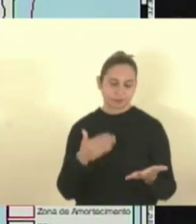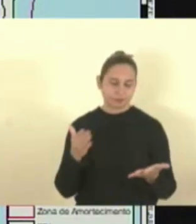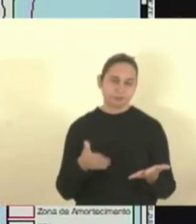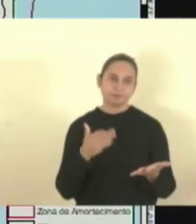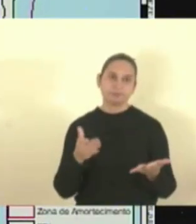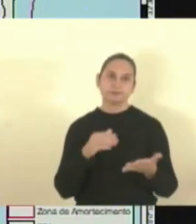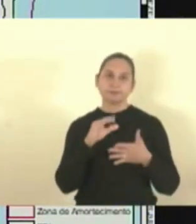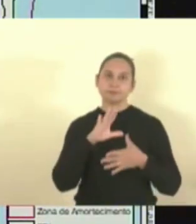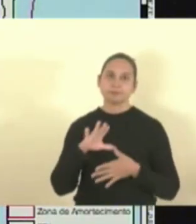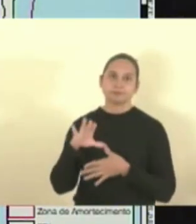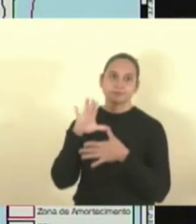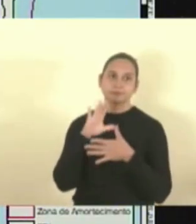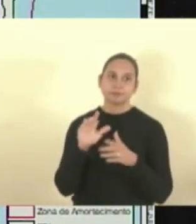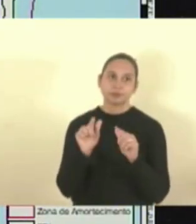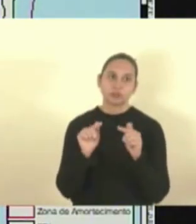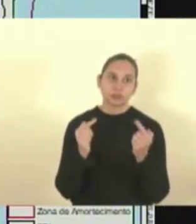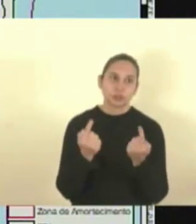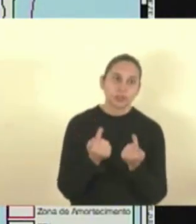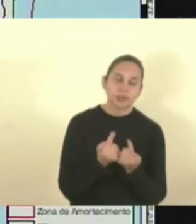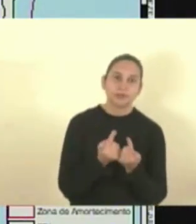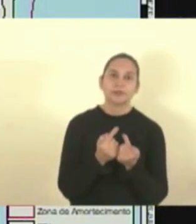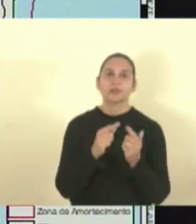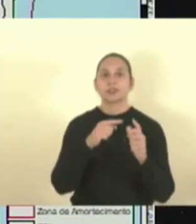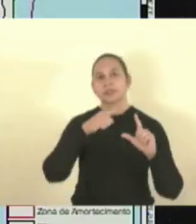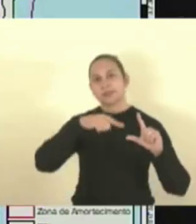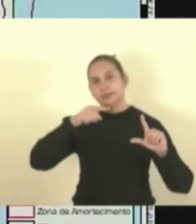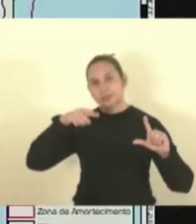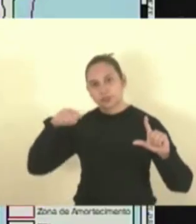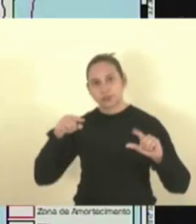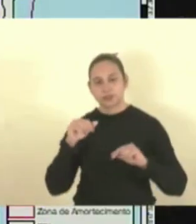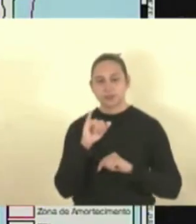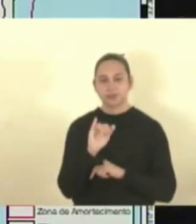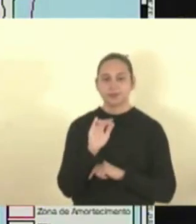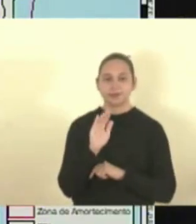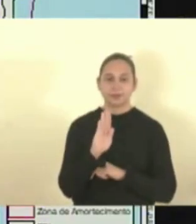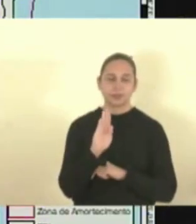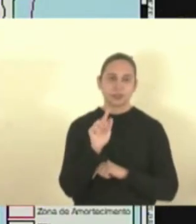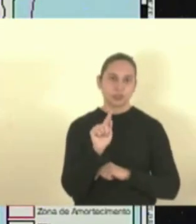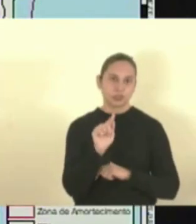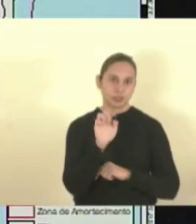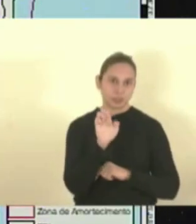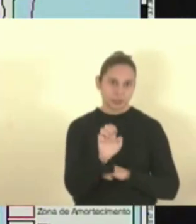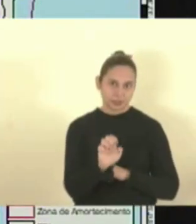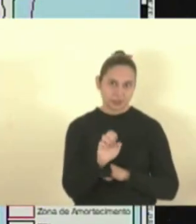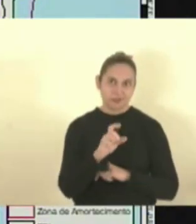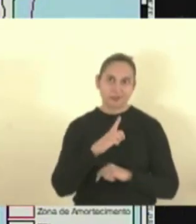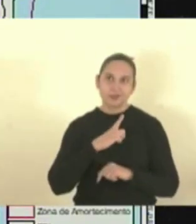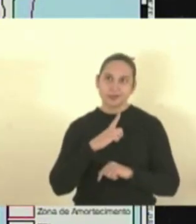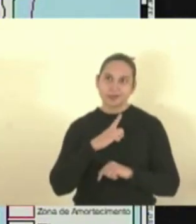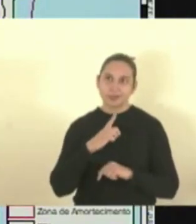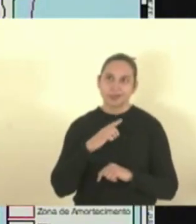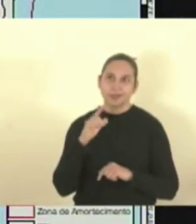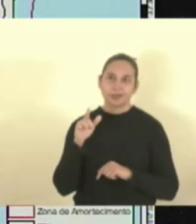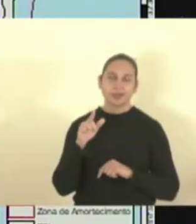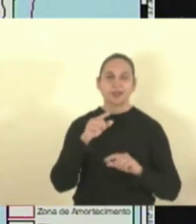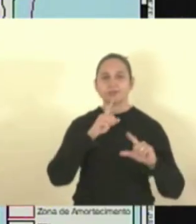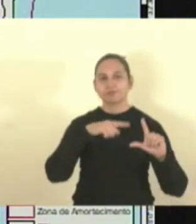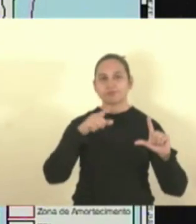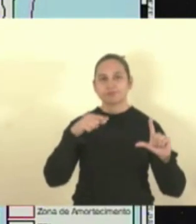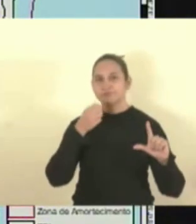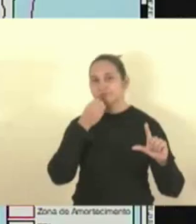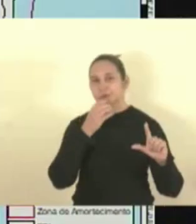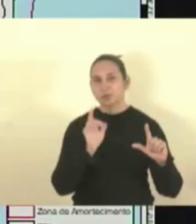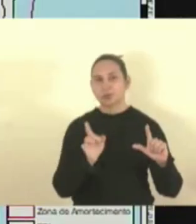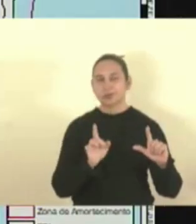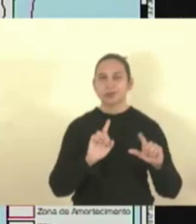Instituto Brasileiro de Geografia e Estatística, o IBGE, que está na escala de 1 para 250 mil, não é uma escala muito boa, né? Depois eu